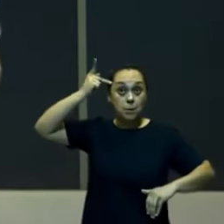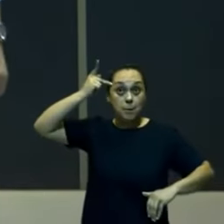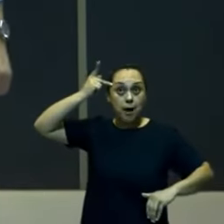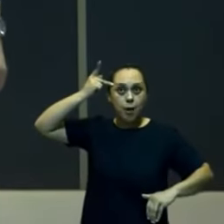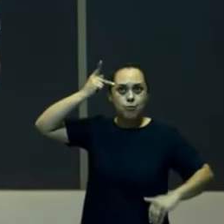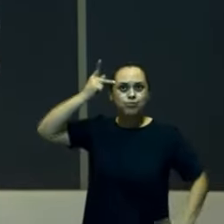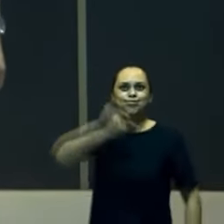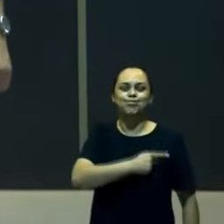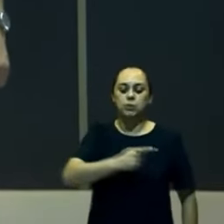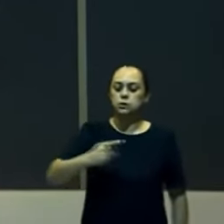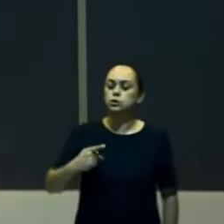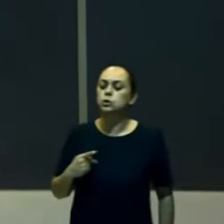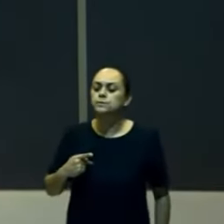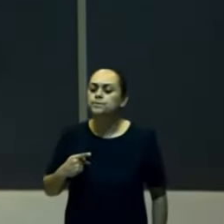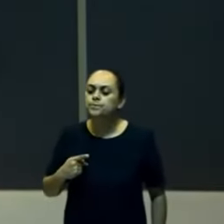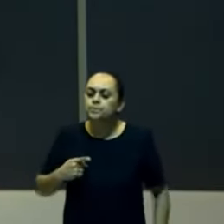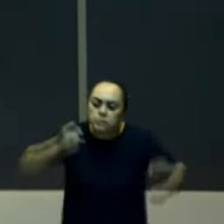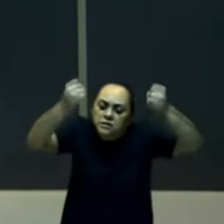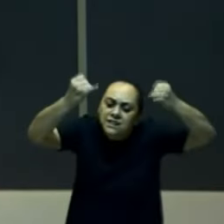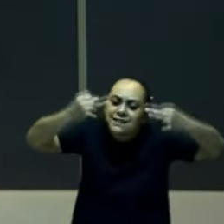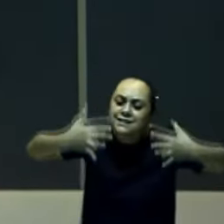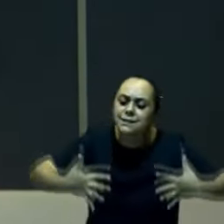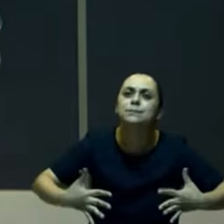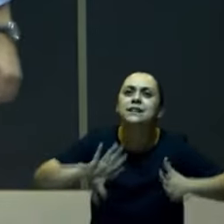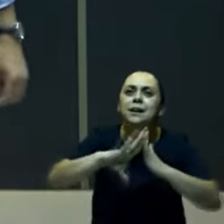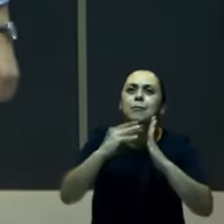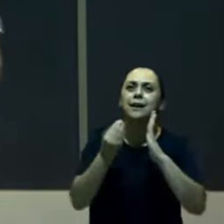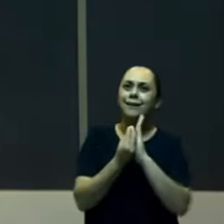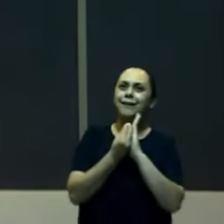oferta, e quando se conta aquela oferta,